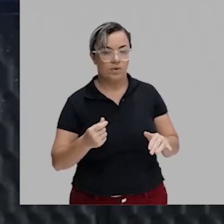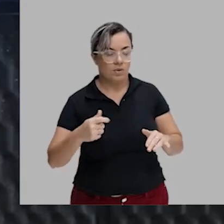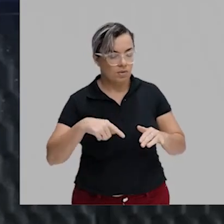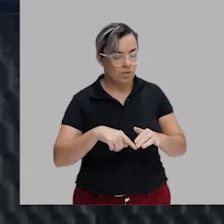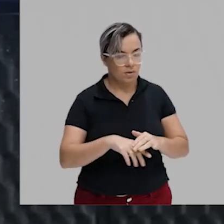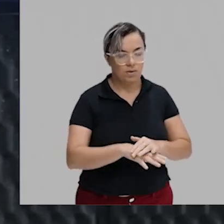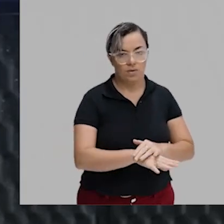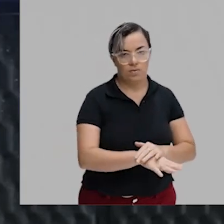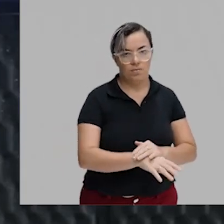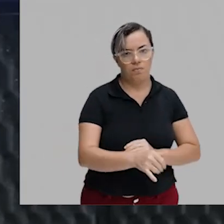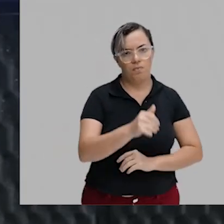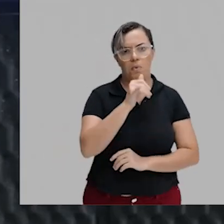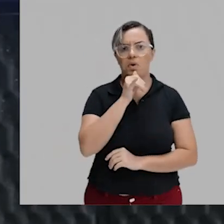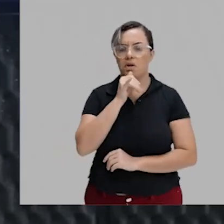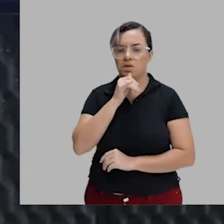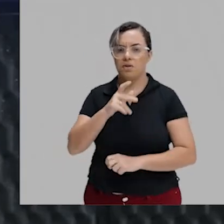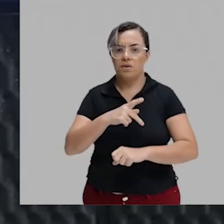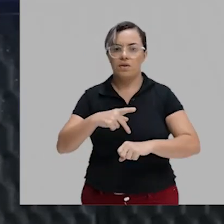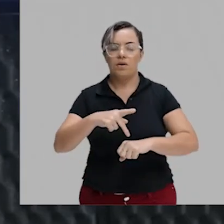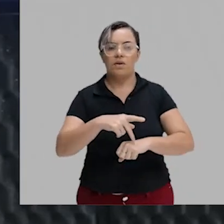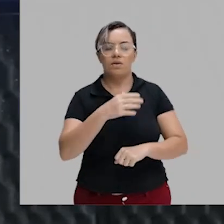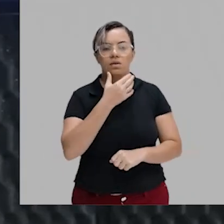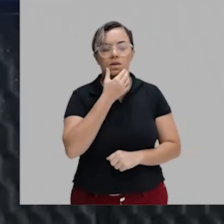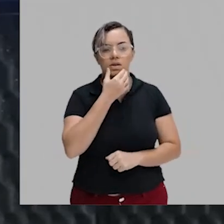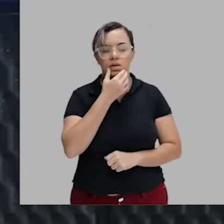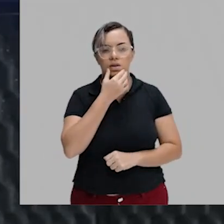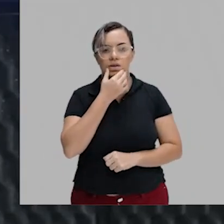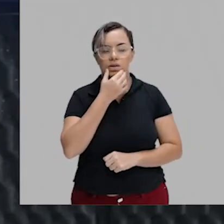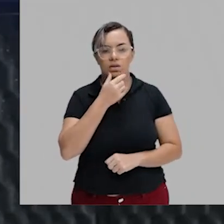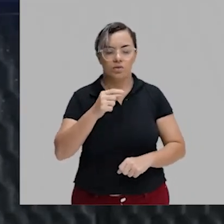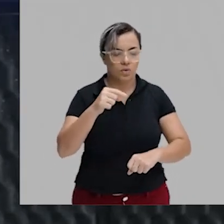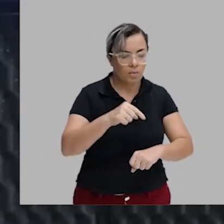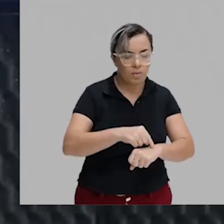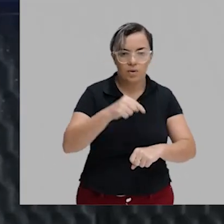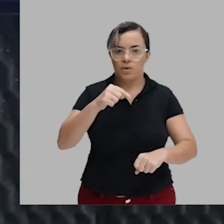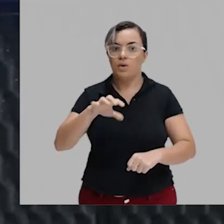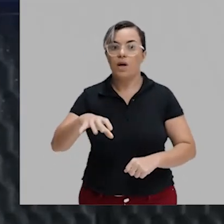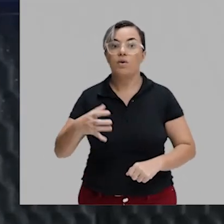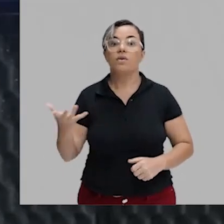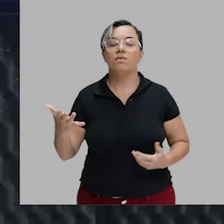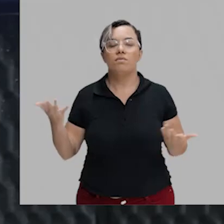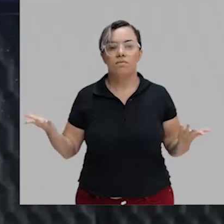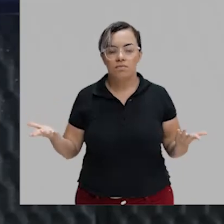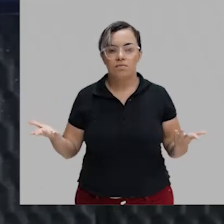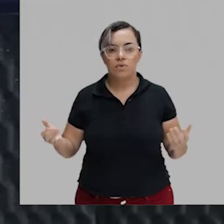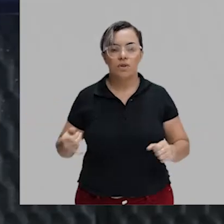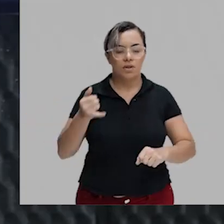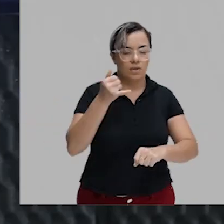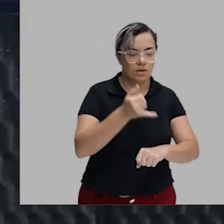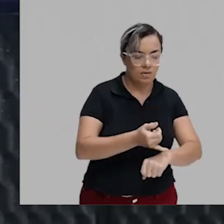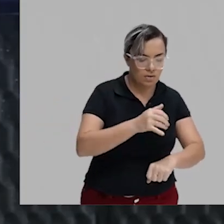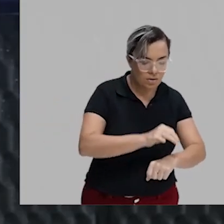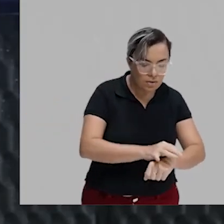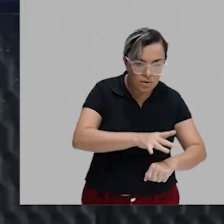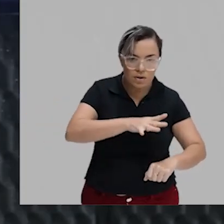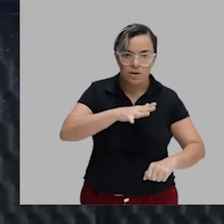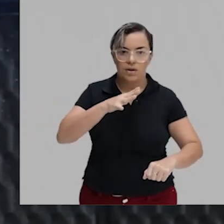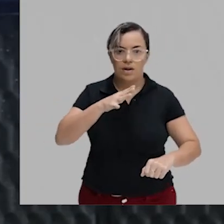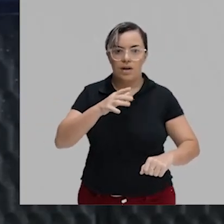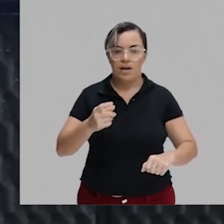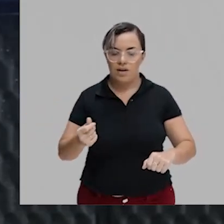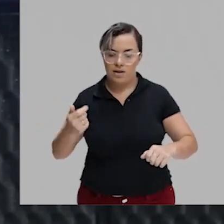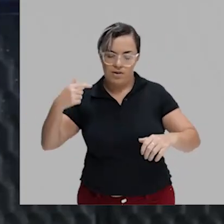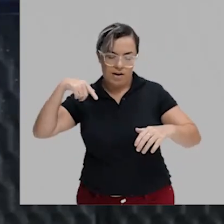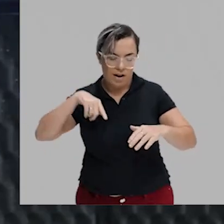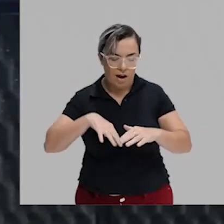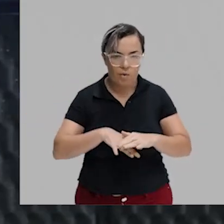exemplo, a Inglaterra. Em determinado momento, a Inglaterra, o que ela faz com esses metais? Ela poupa,